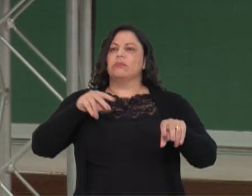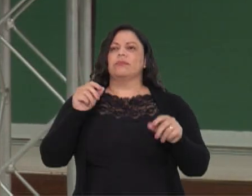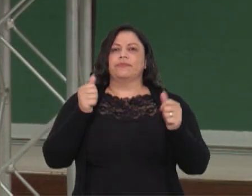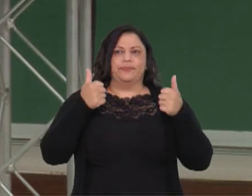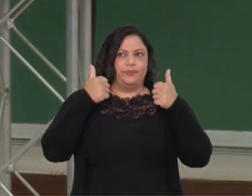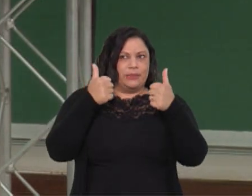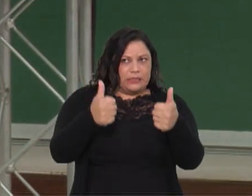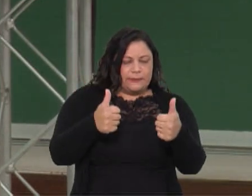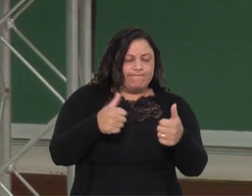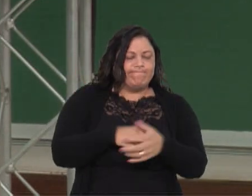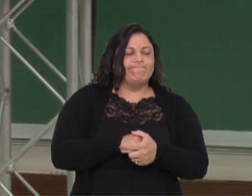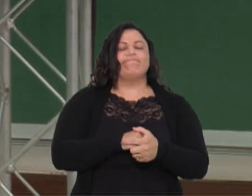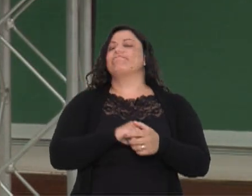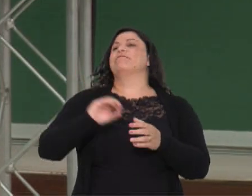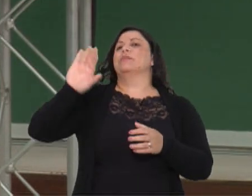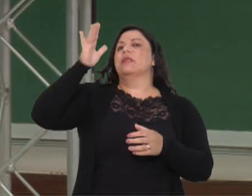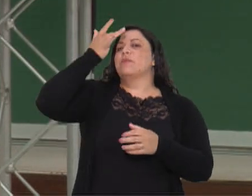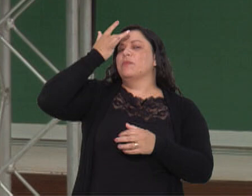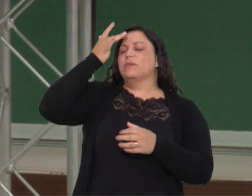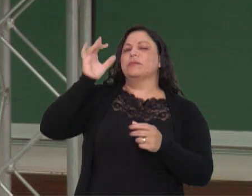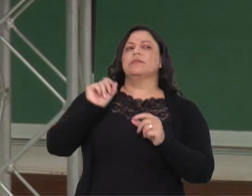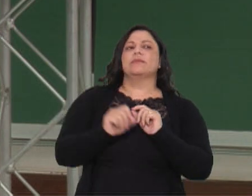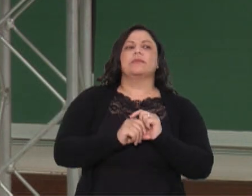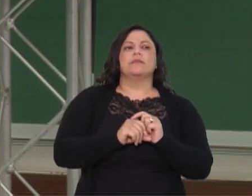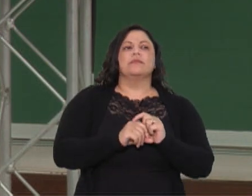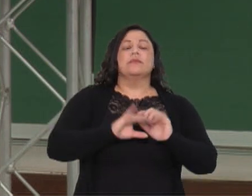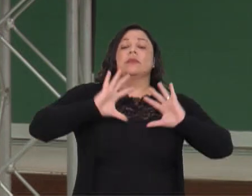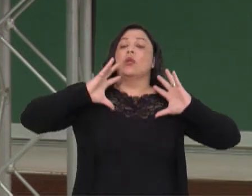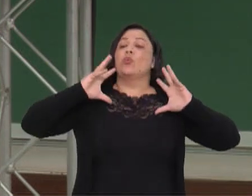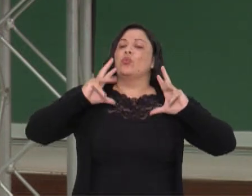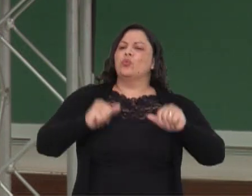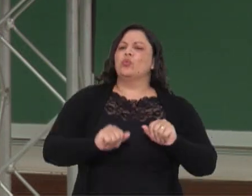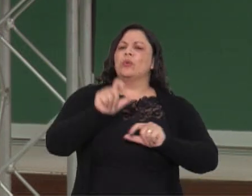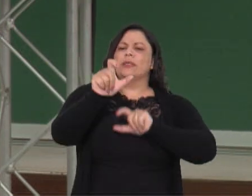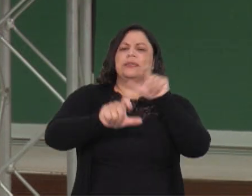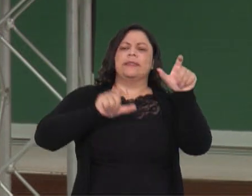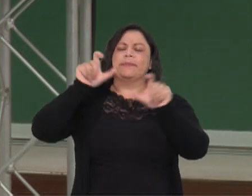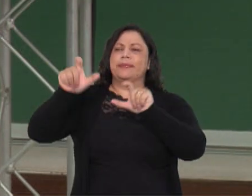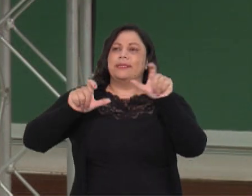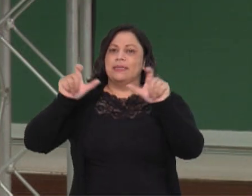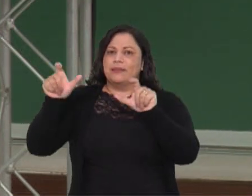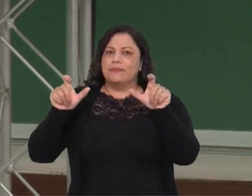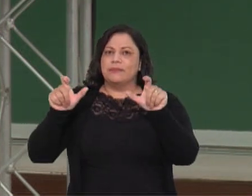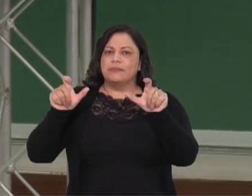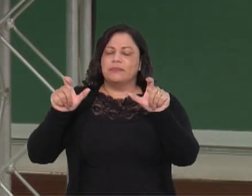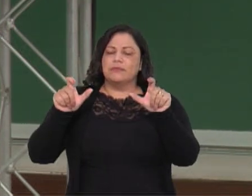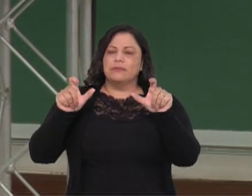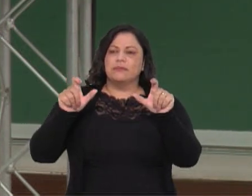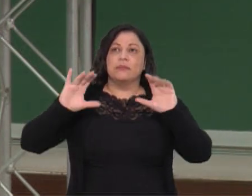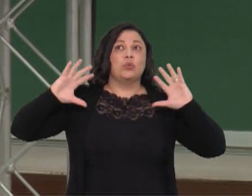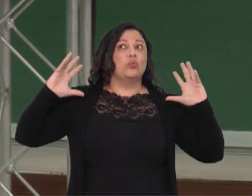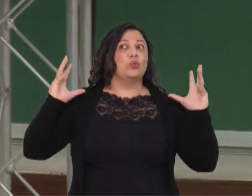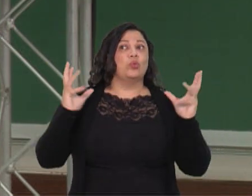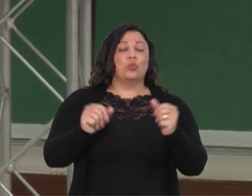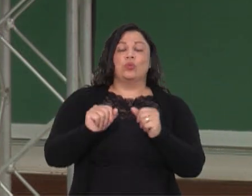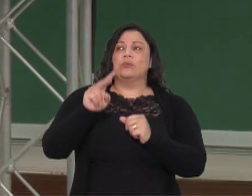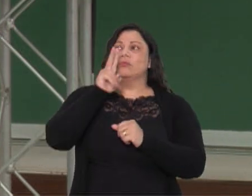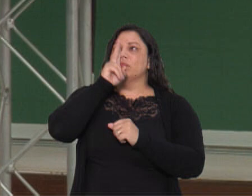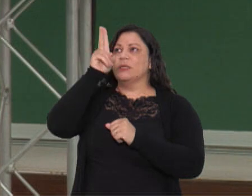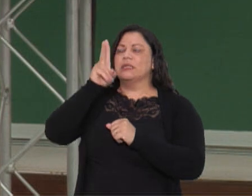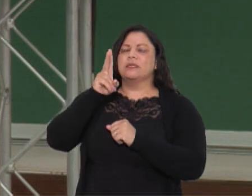Então, observe, olhe lá. Toda palavra, que eu falar mais forte,